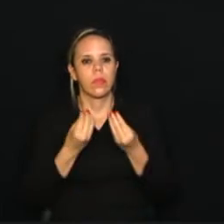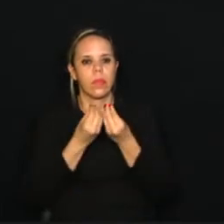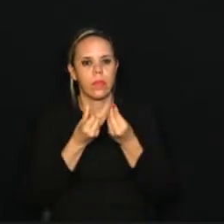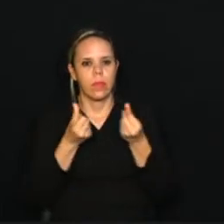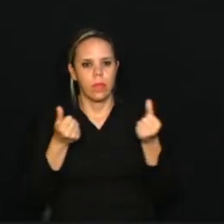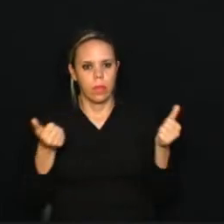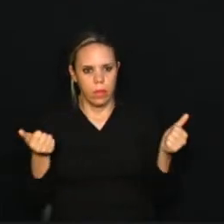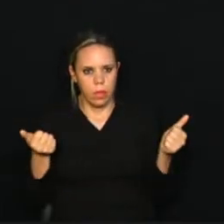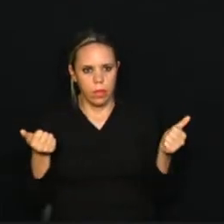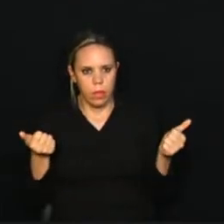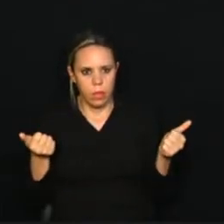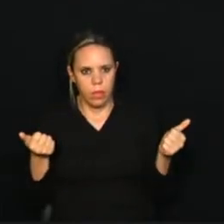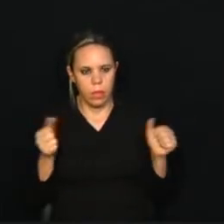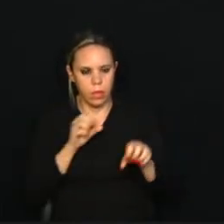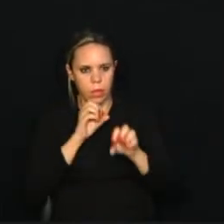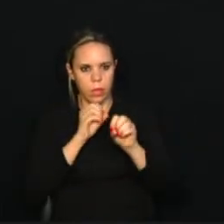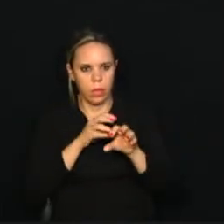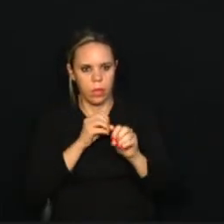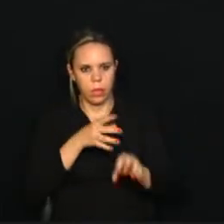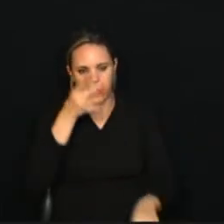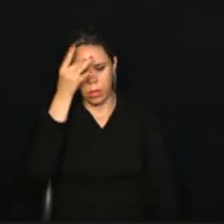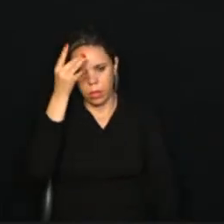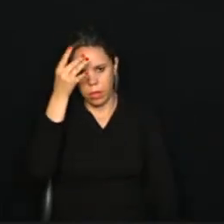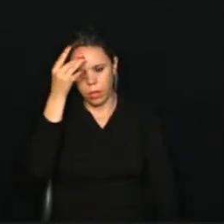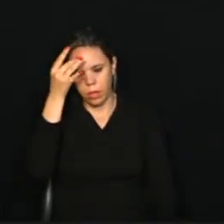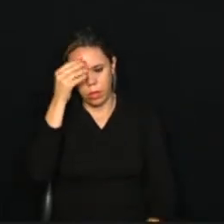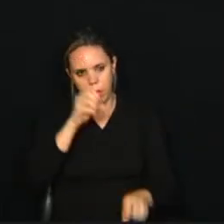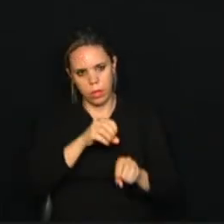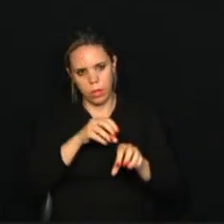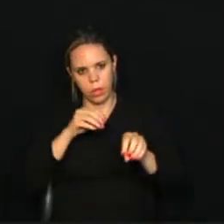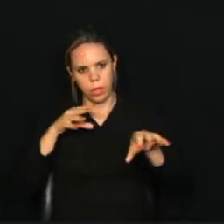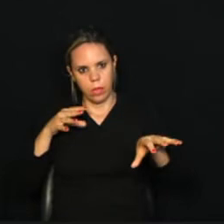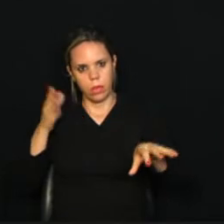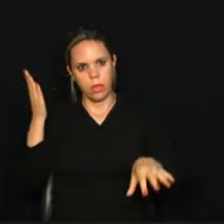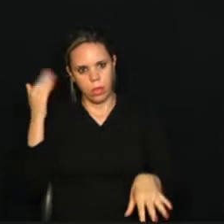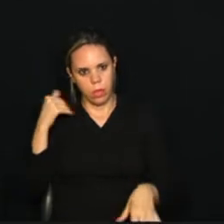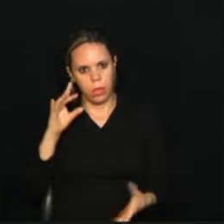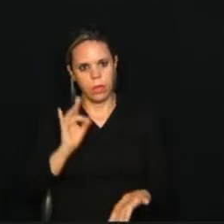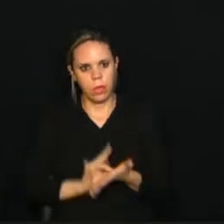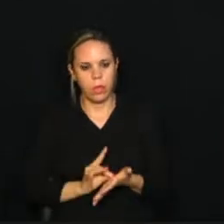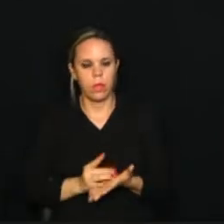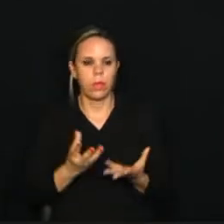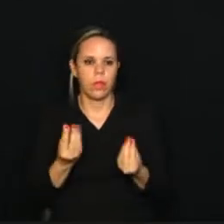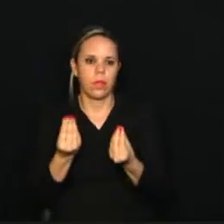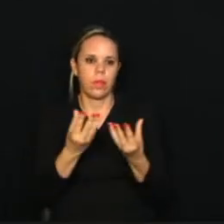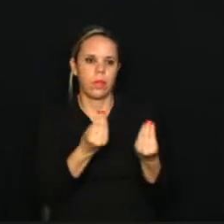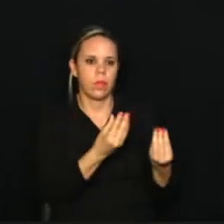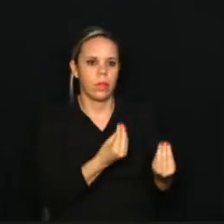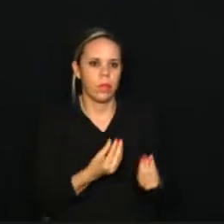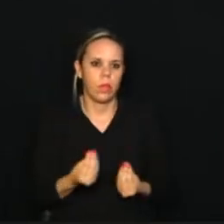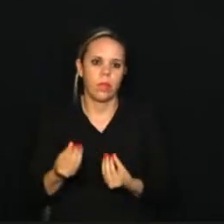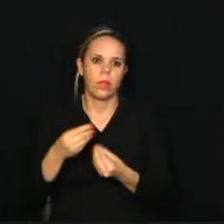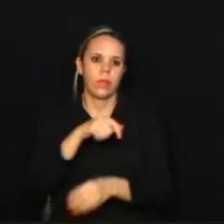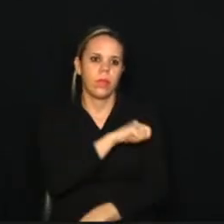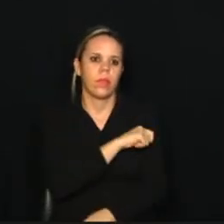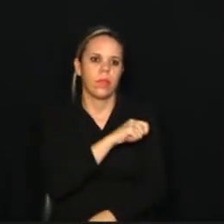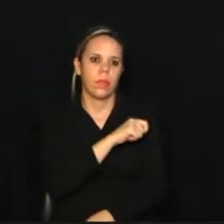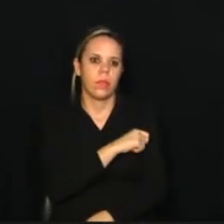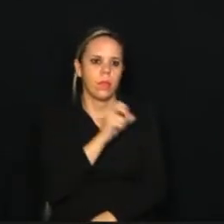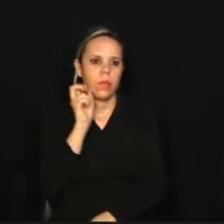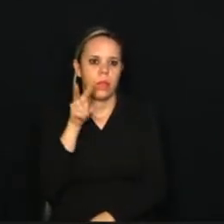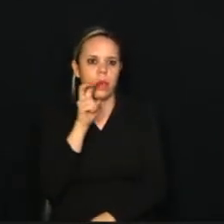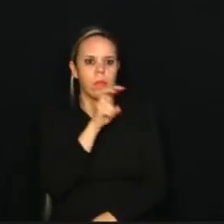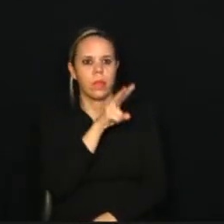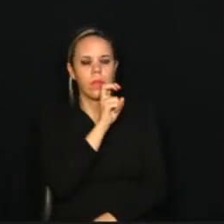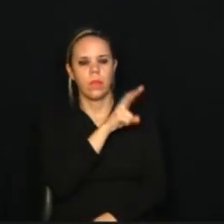qualidade esses ensinamentos à distância. E a gente sabe que a realidade de muitos estudantes, eu vejo isso muito